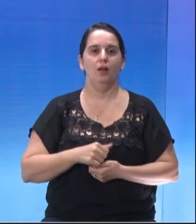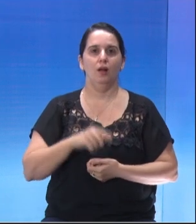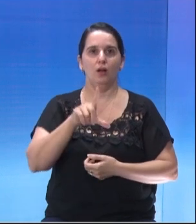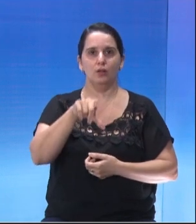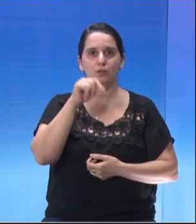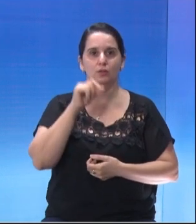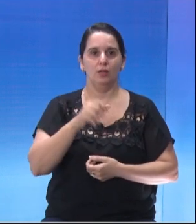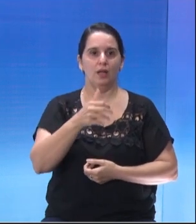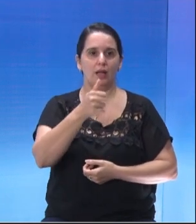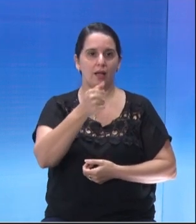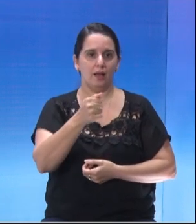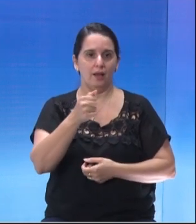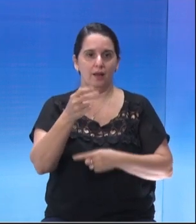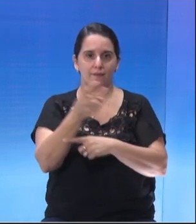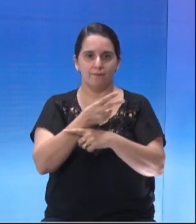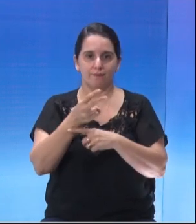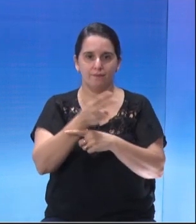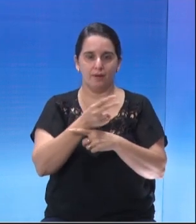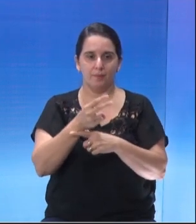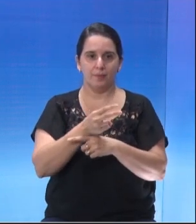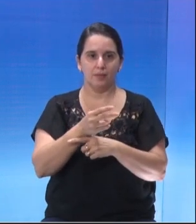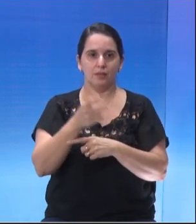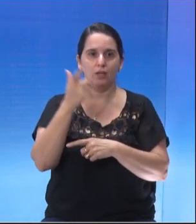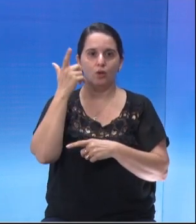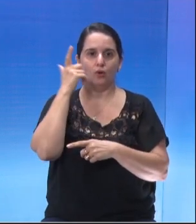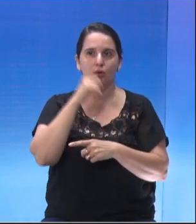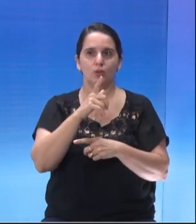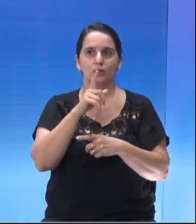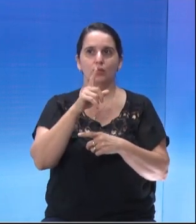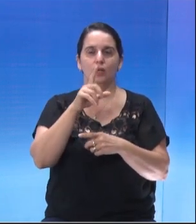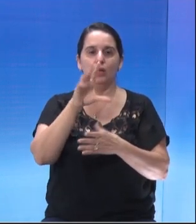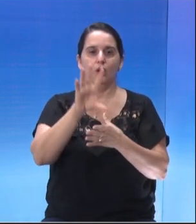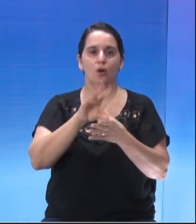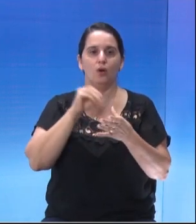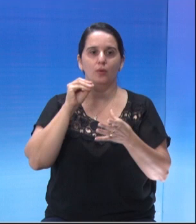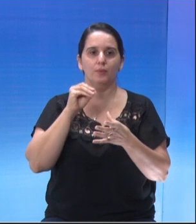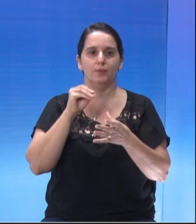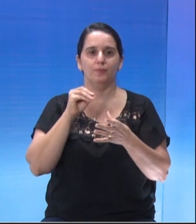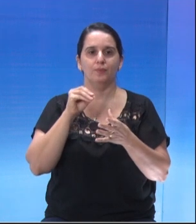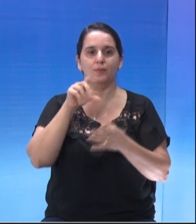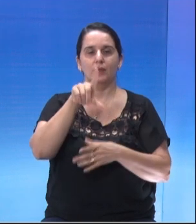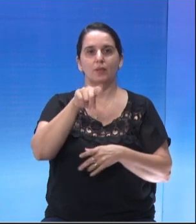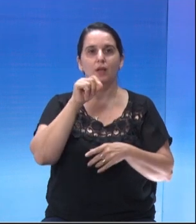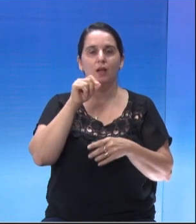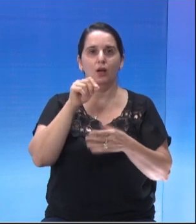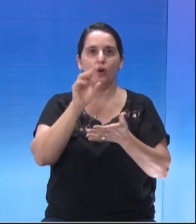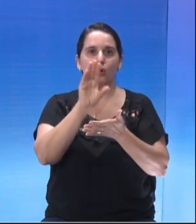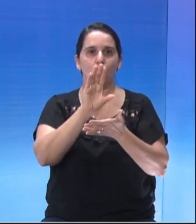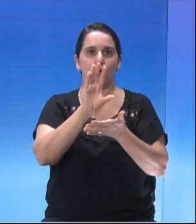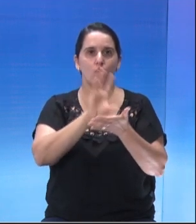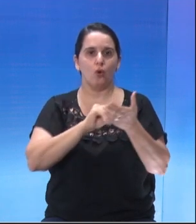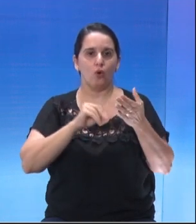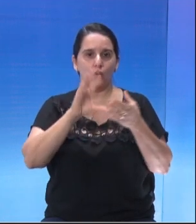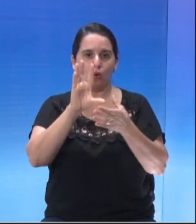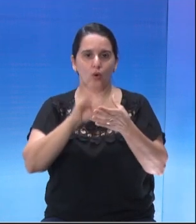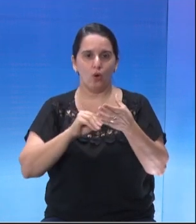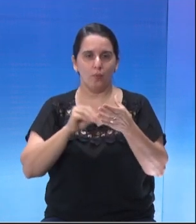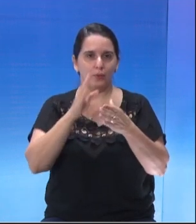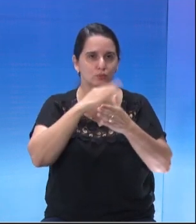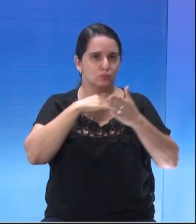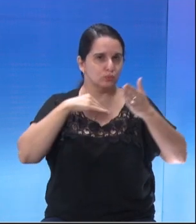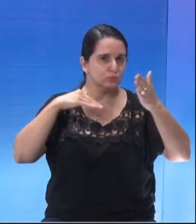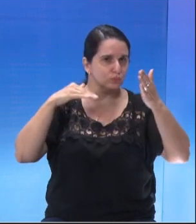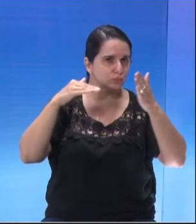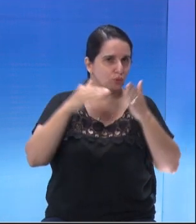A ferramenta farejador de plágio alcança seu objetivo por meio da A. Seleção de cópias integrais. Ele seleciona